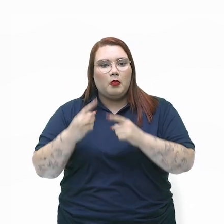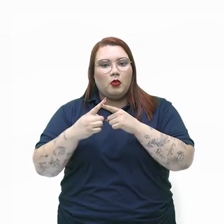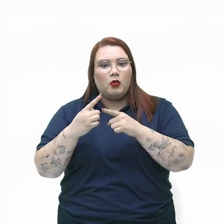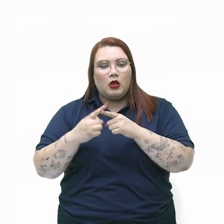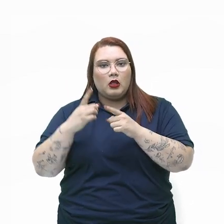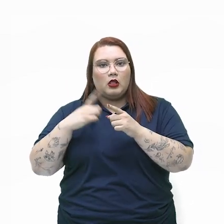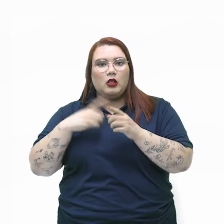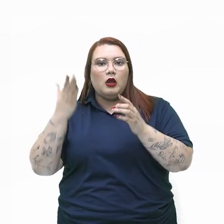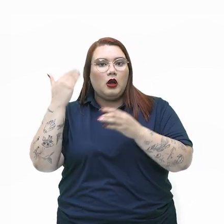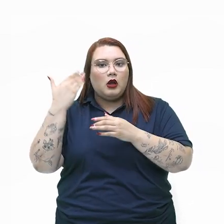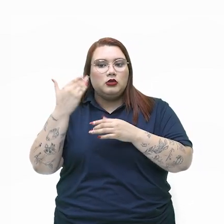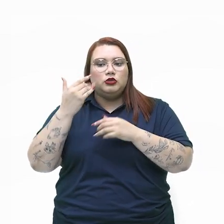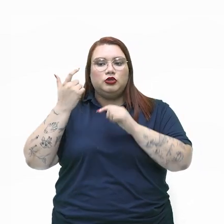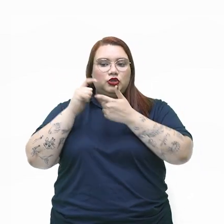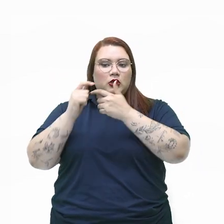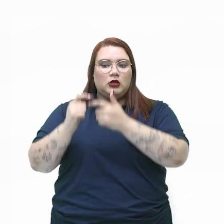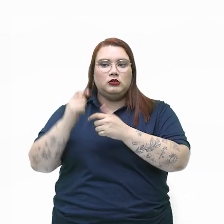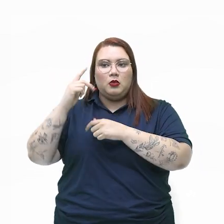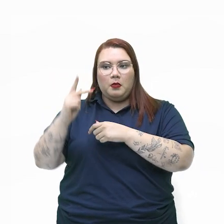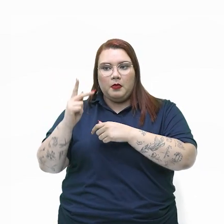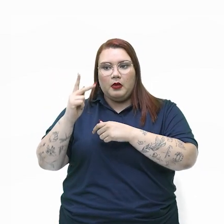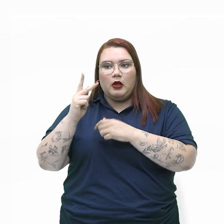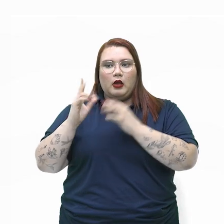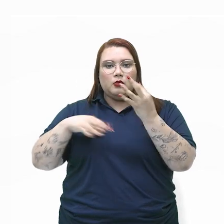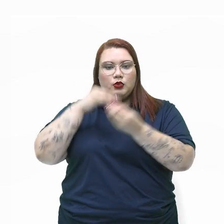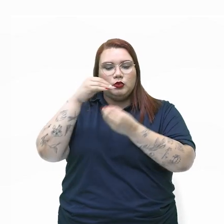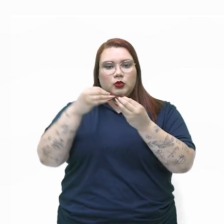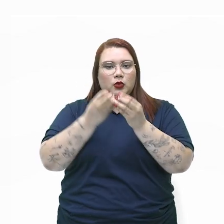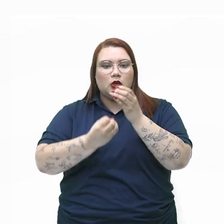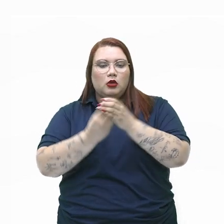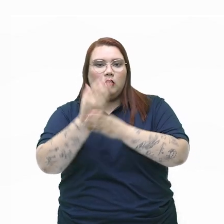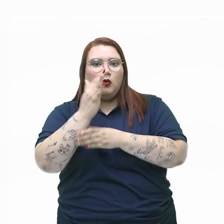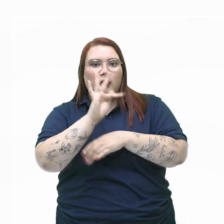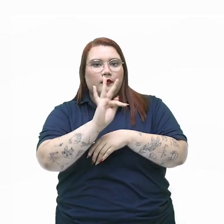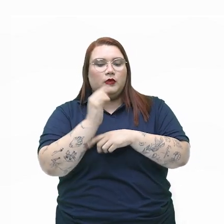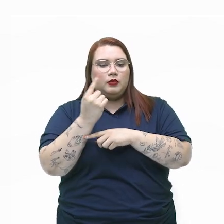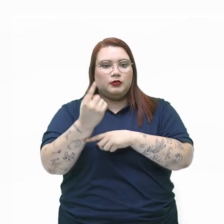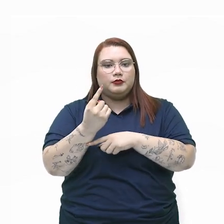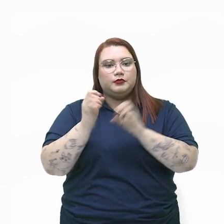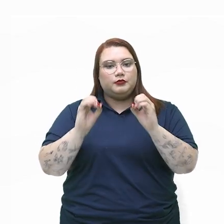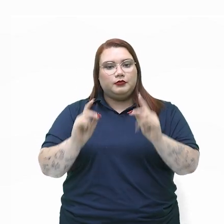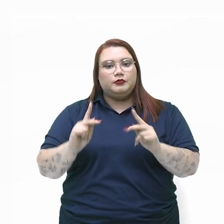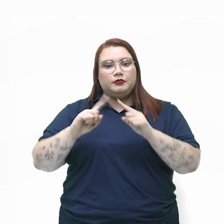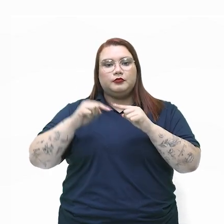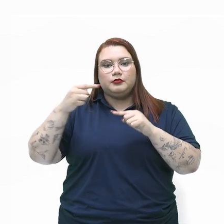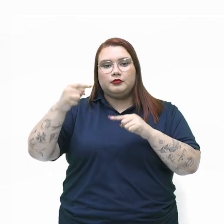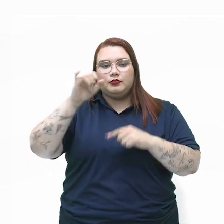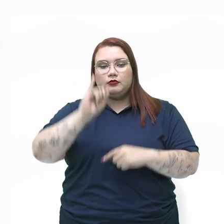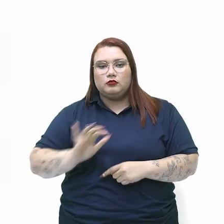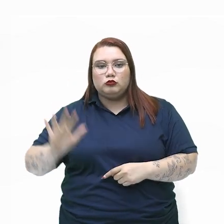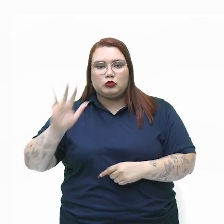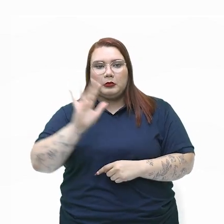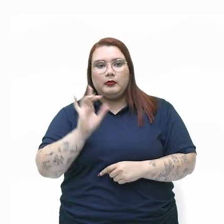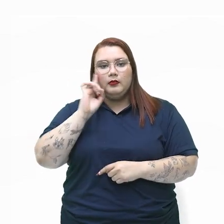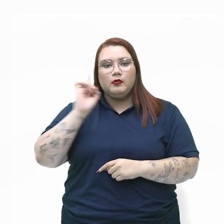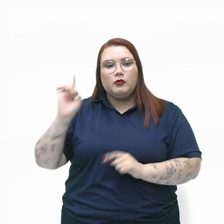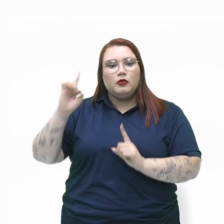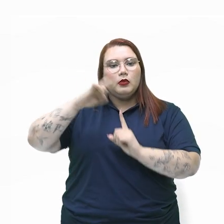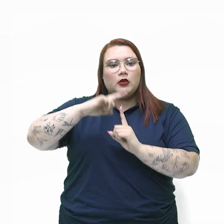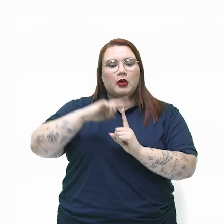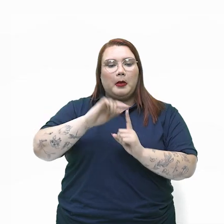partir daquela geração pura, aquela geração parental. Vamos observar na nossa próxima imagem, né, o processo